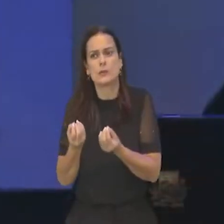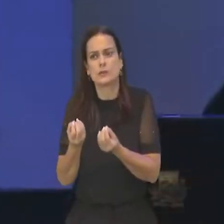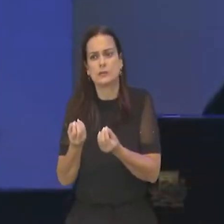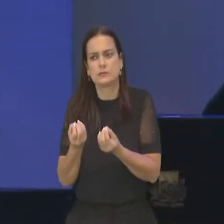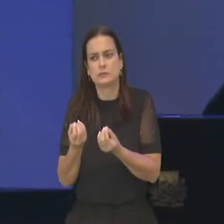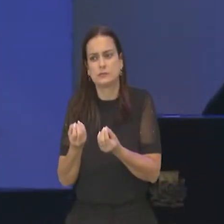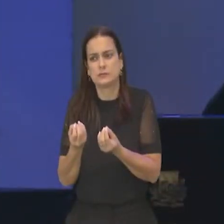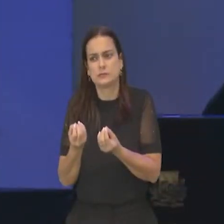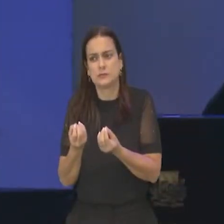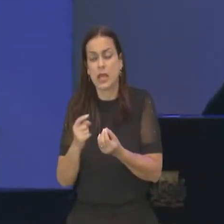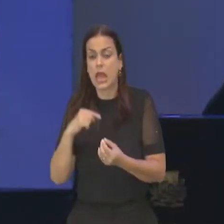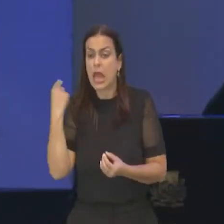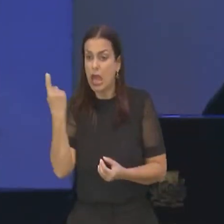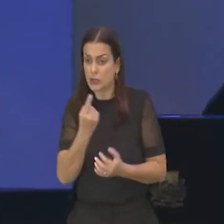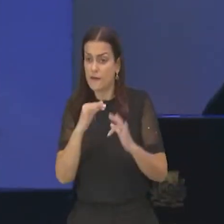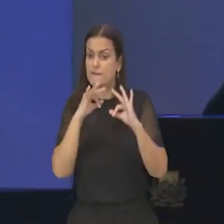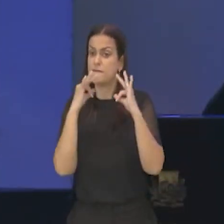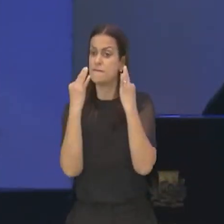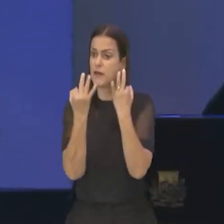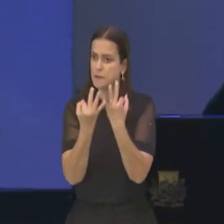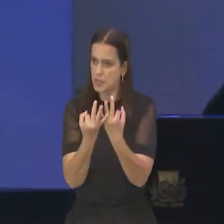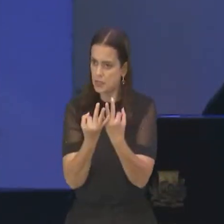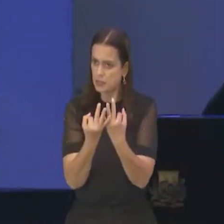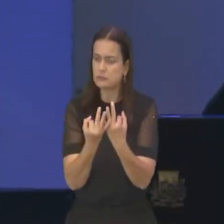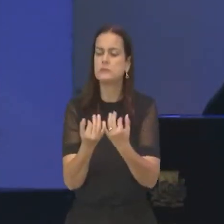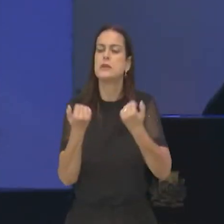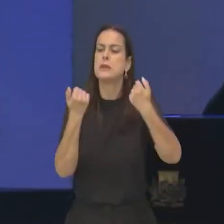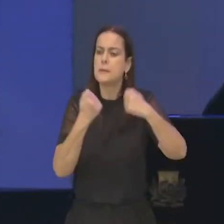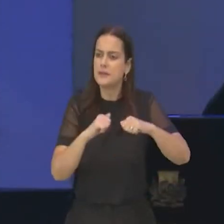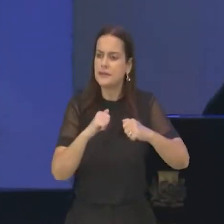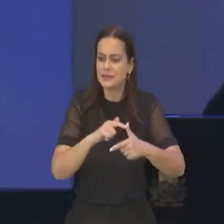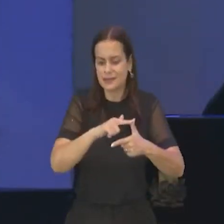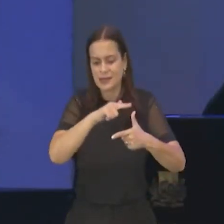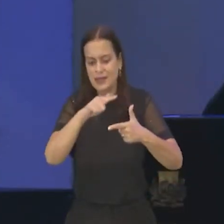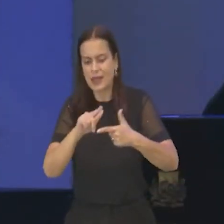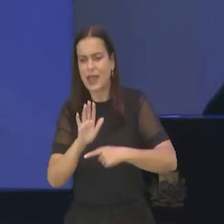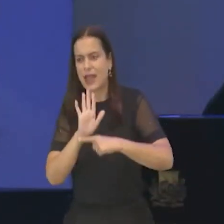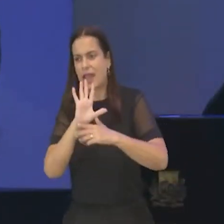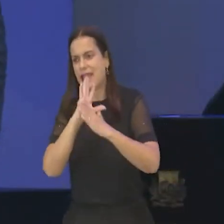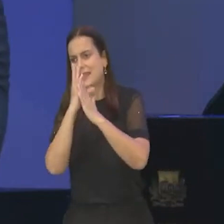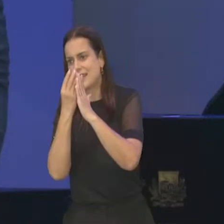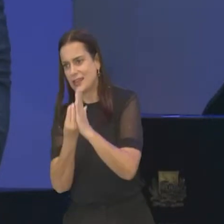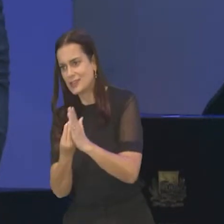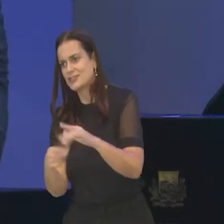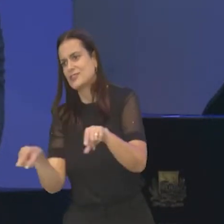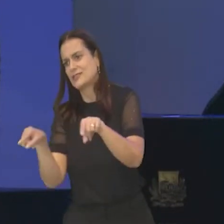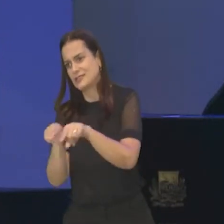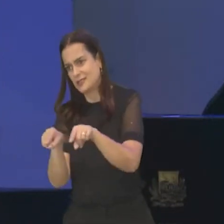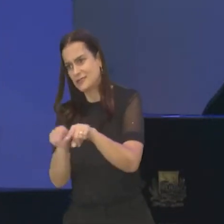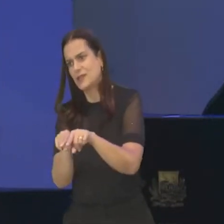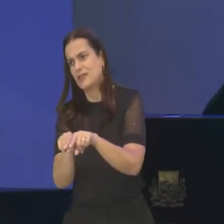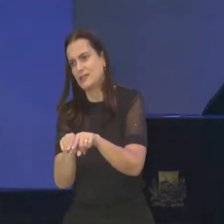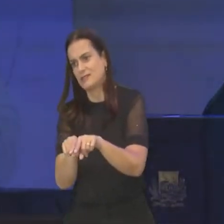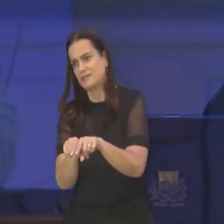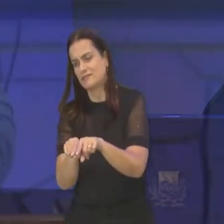o nosso lar precisa ser um braço, uma extensão daquilo que acontece em nossa adoração coletiva.